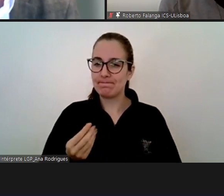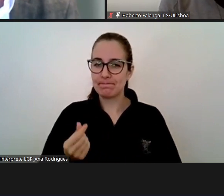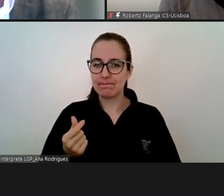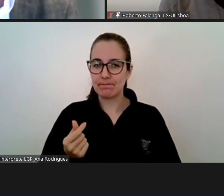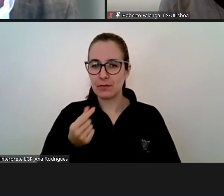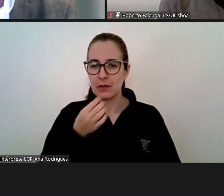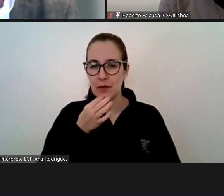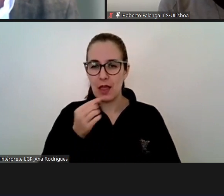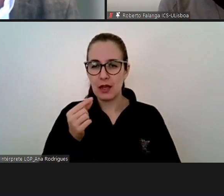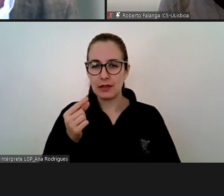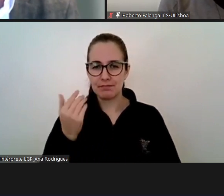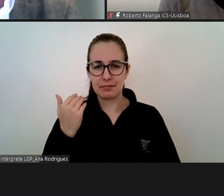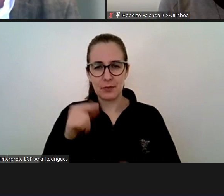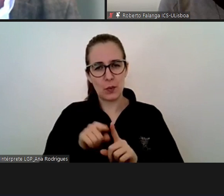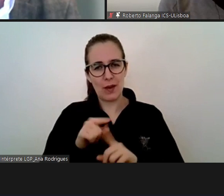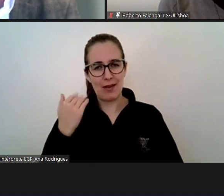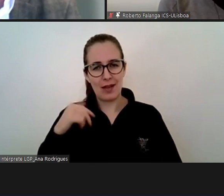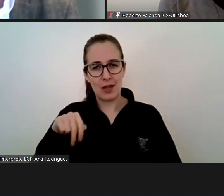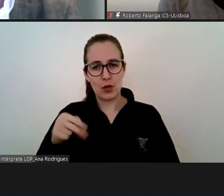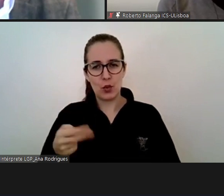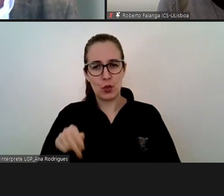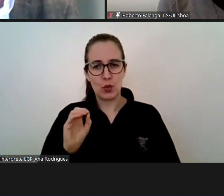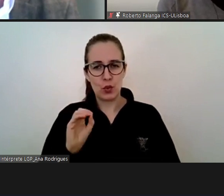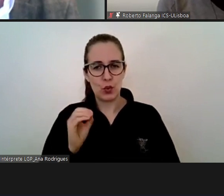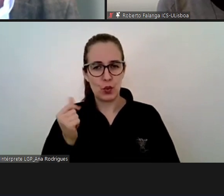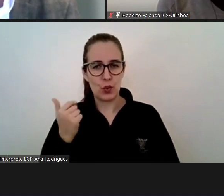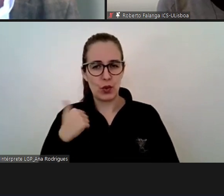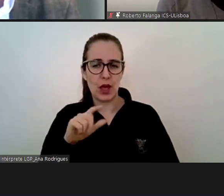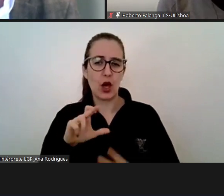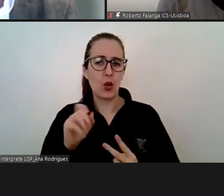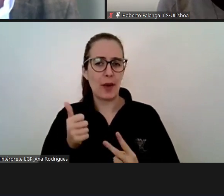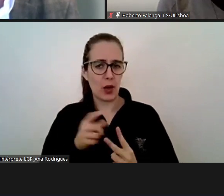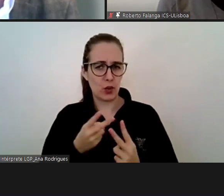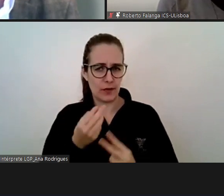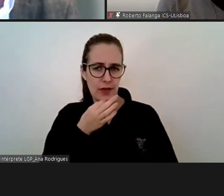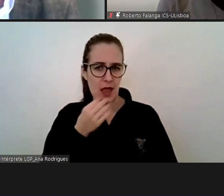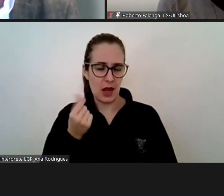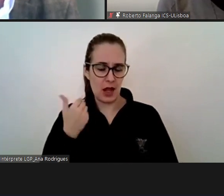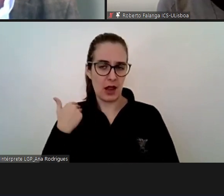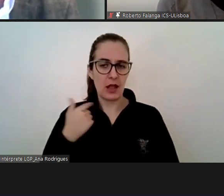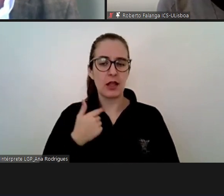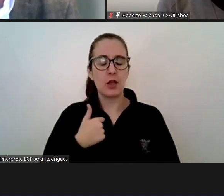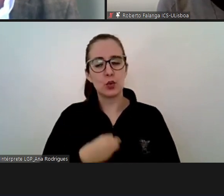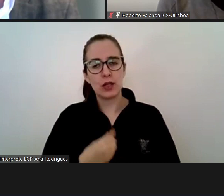um bocadinho na linha do que o Nuno e o Roberto estavam a dizer, não é? Como o Nuno disse,